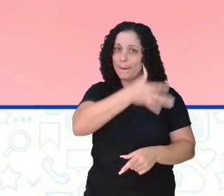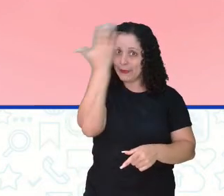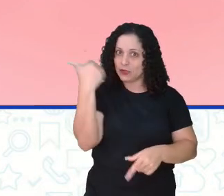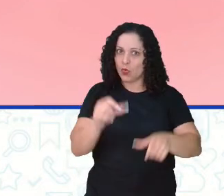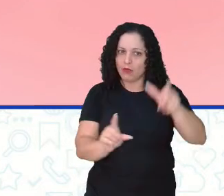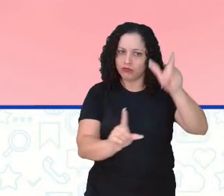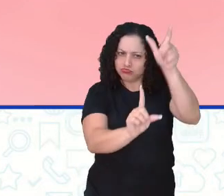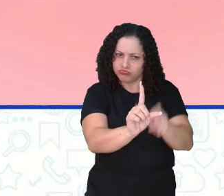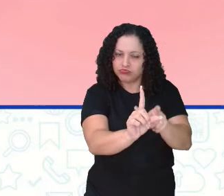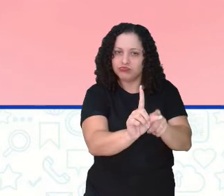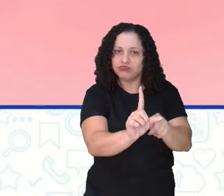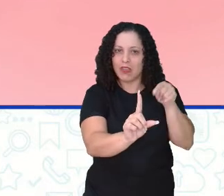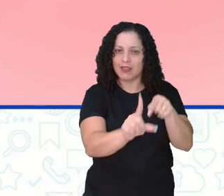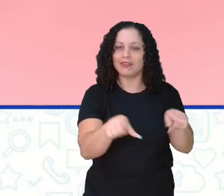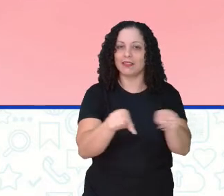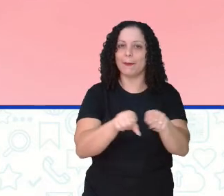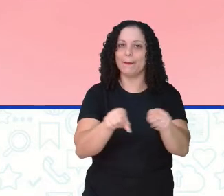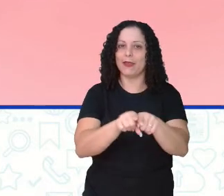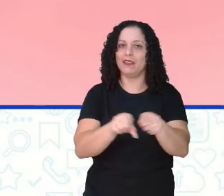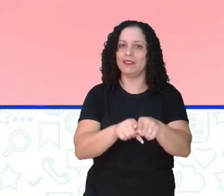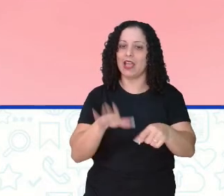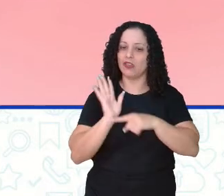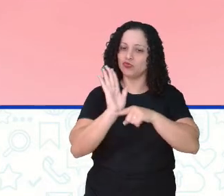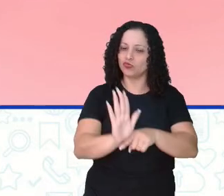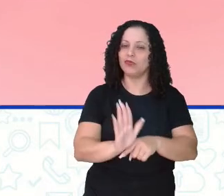de personagem, que ajudam a